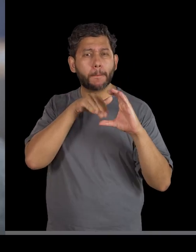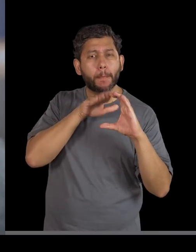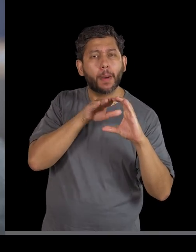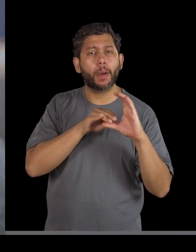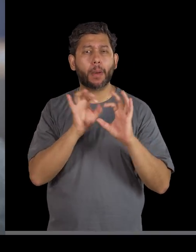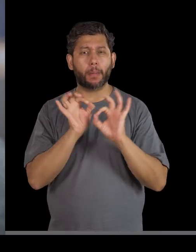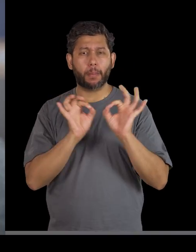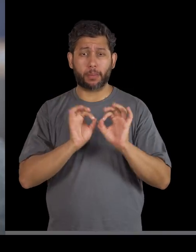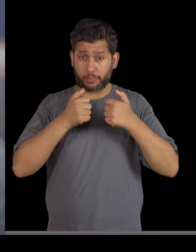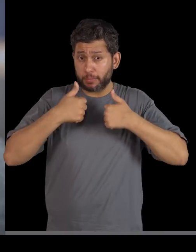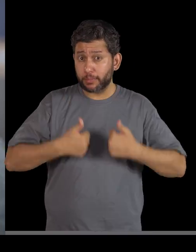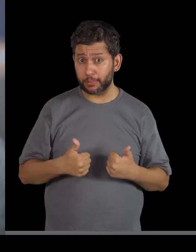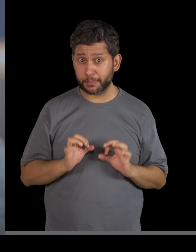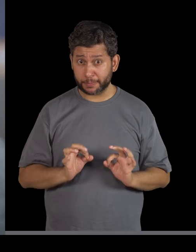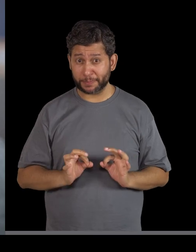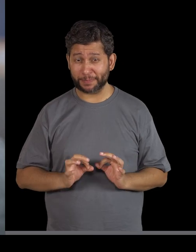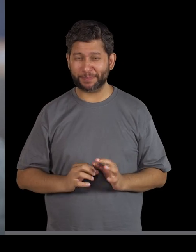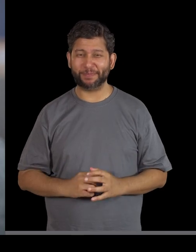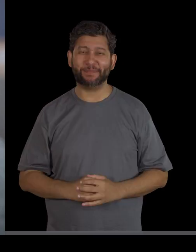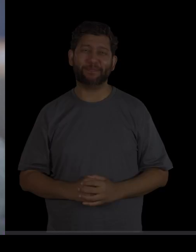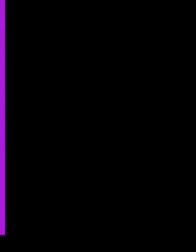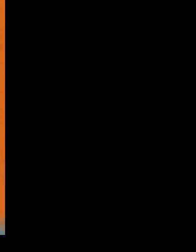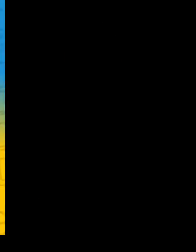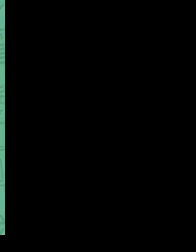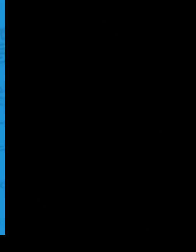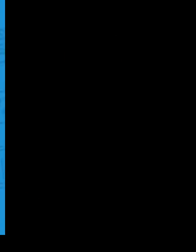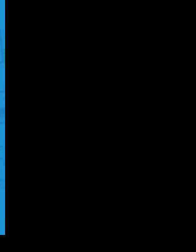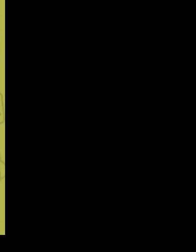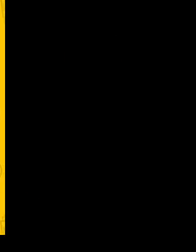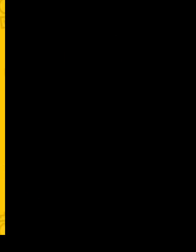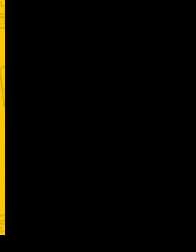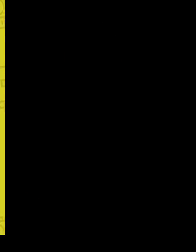fonéticas nessas duas línguas e principalmente no inglês, claro.